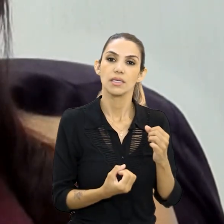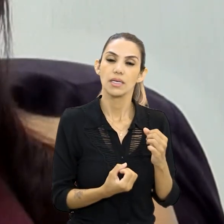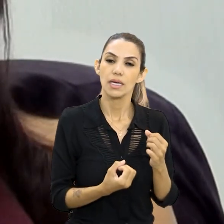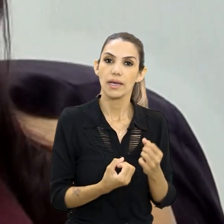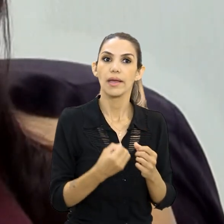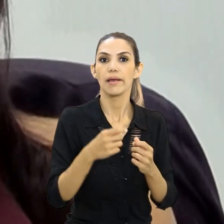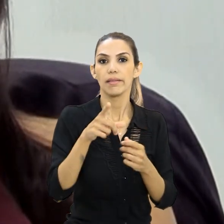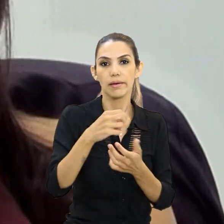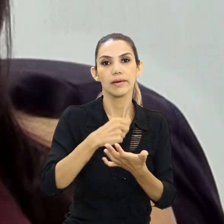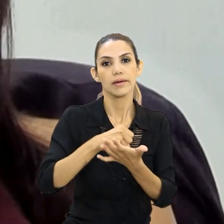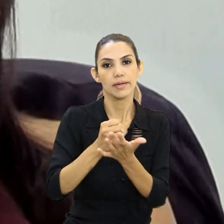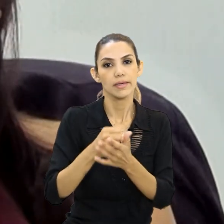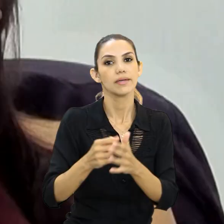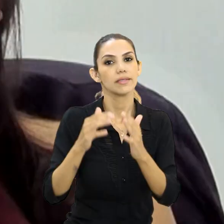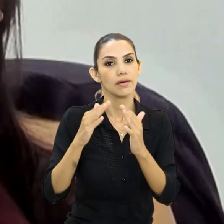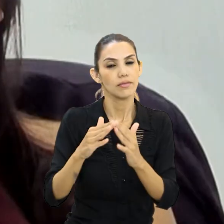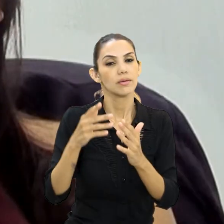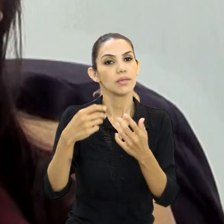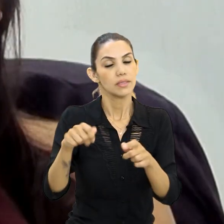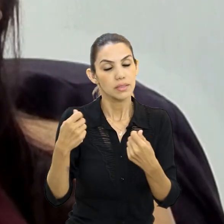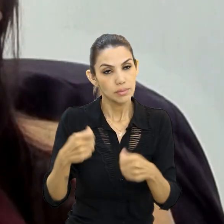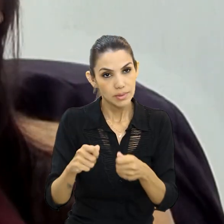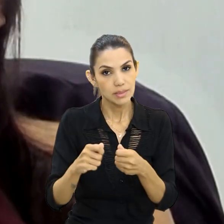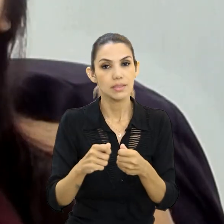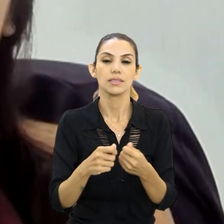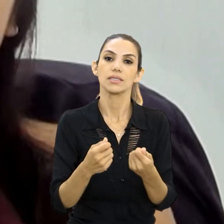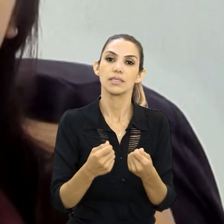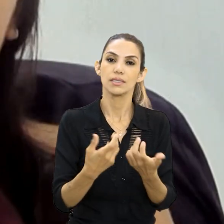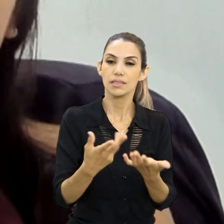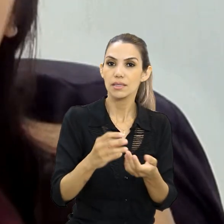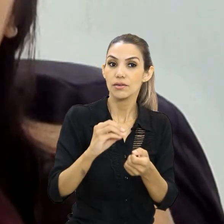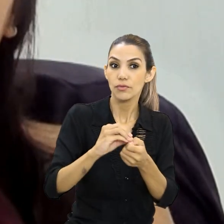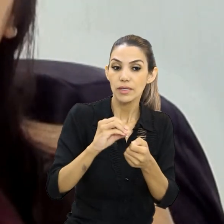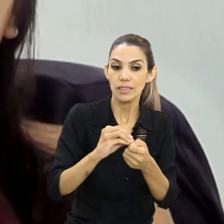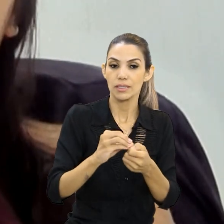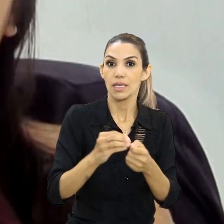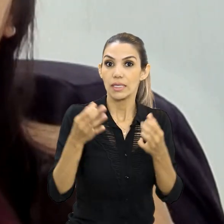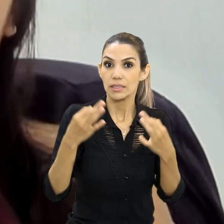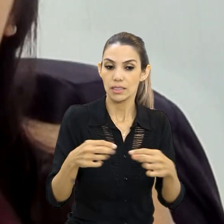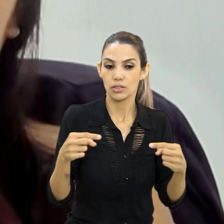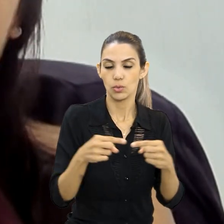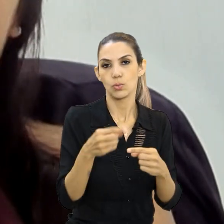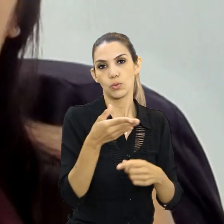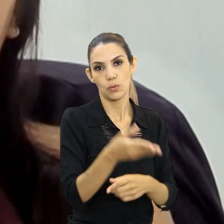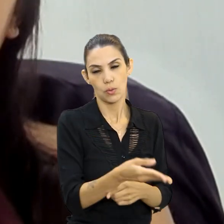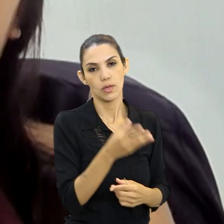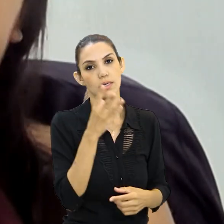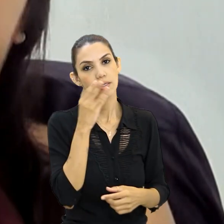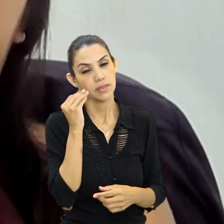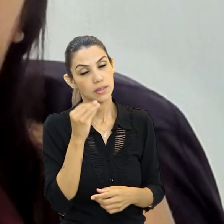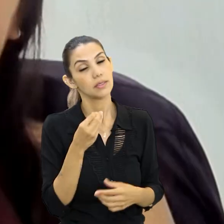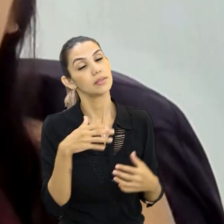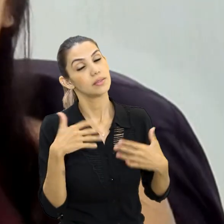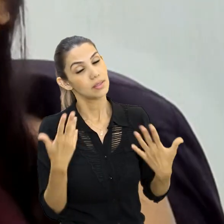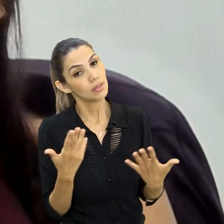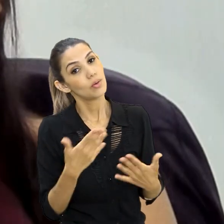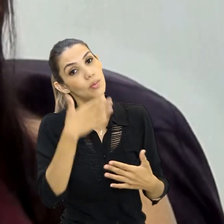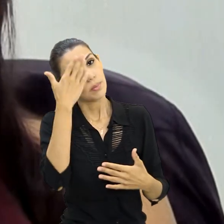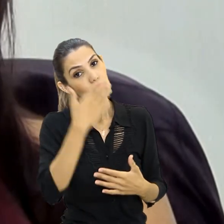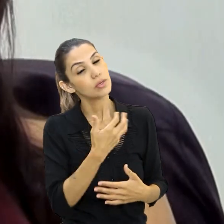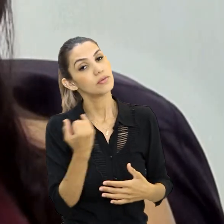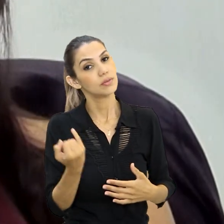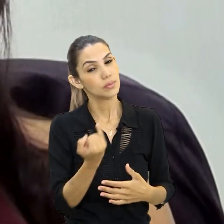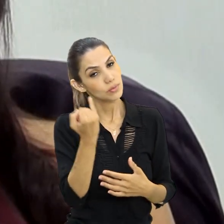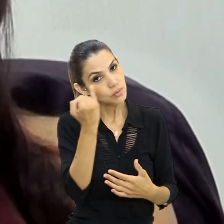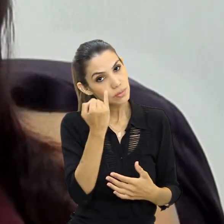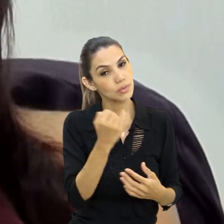transdérmica, vai ter que fazer algum tipo de ajuste. E aí, nesse caso, é que é muito bom a interação entre o médico veterinário e